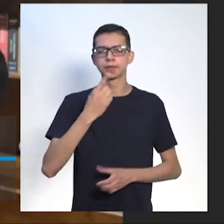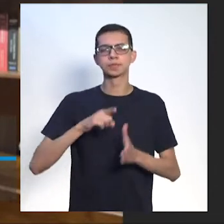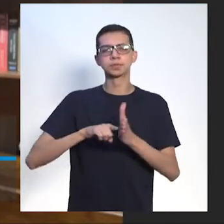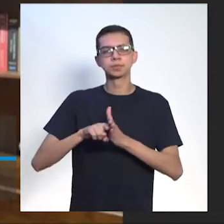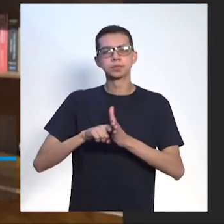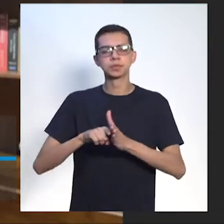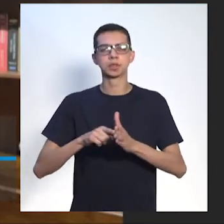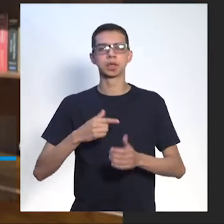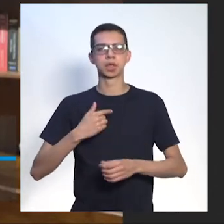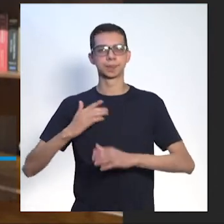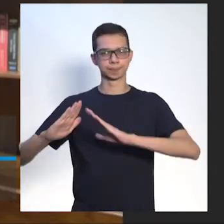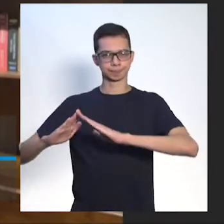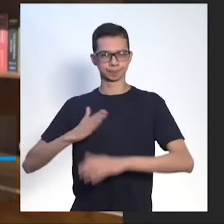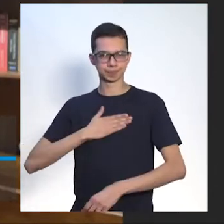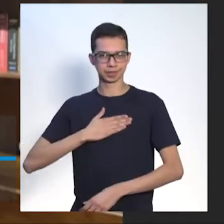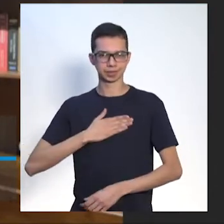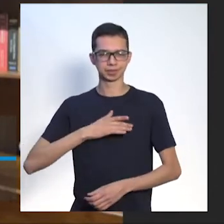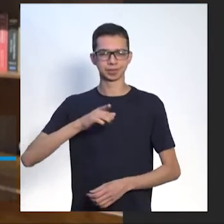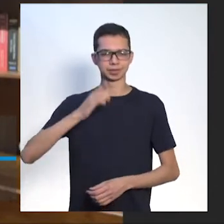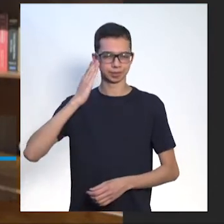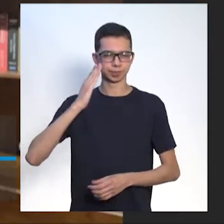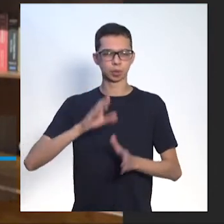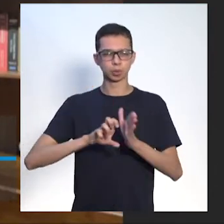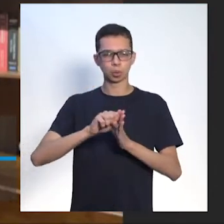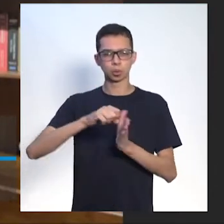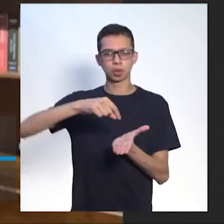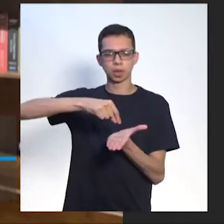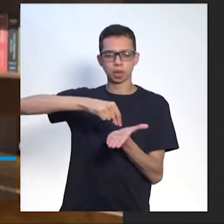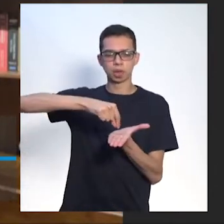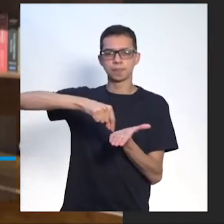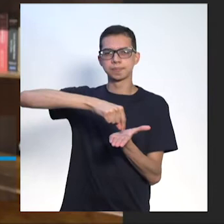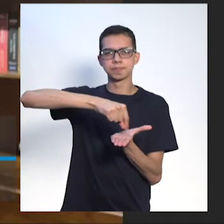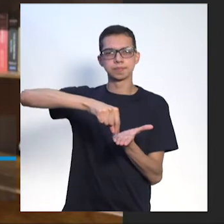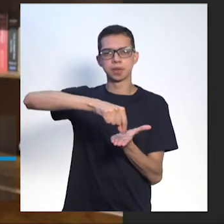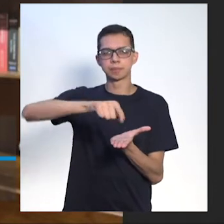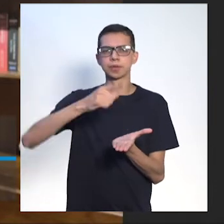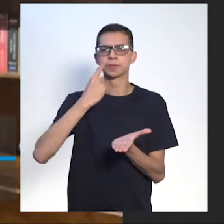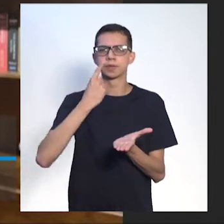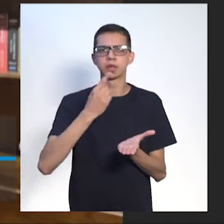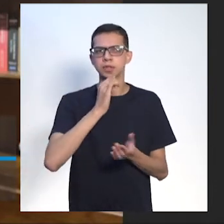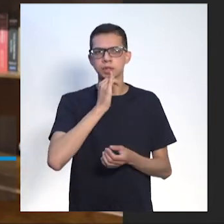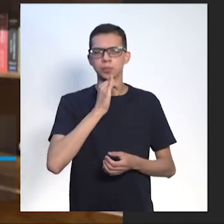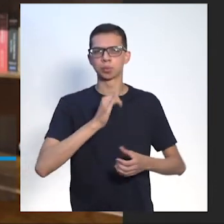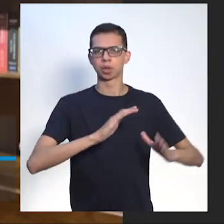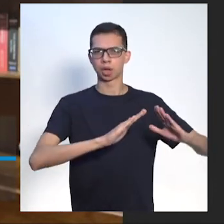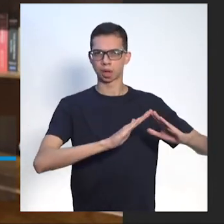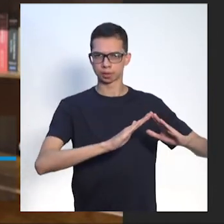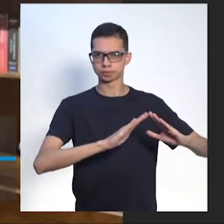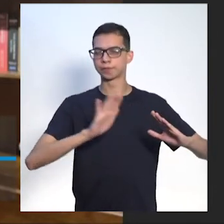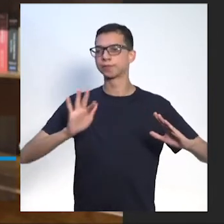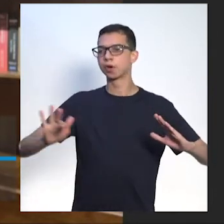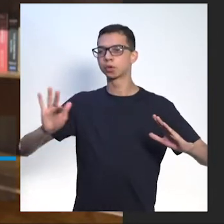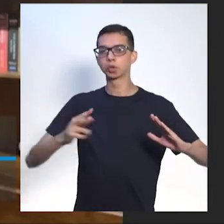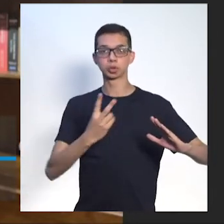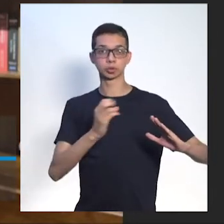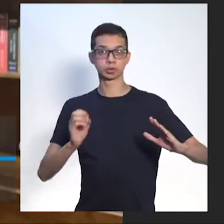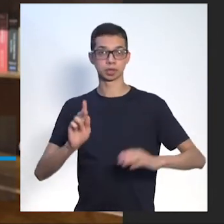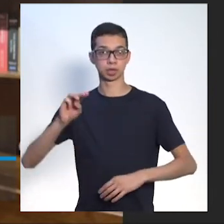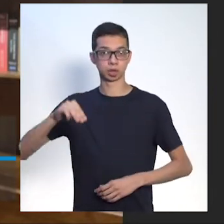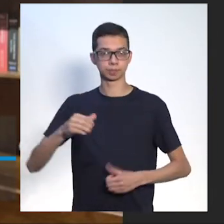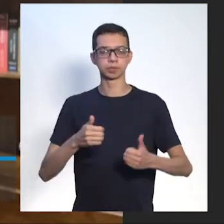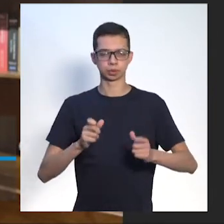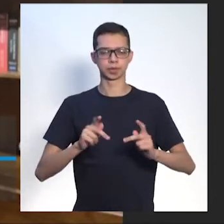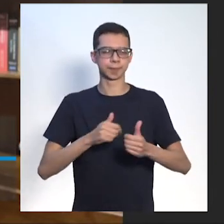entre a minha casa e a Universidade Federal do Uberlândia. Ah, deu 200 quilômetros. Legal, pertinho. Mas você tem que fazer uma segunda